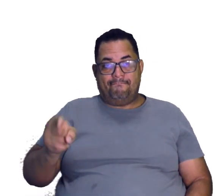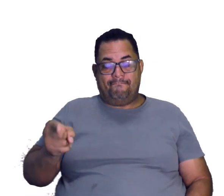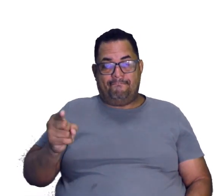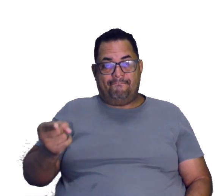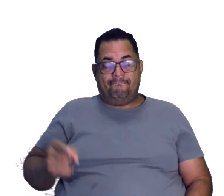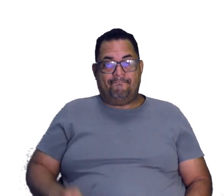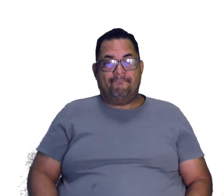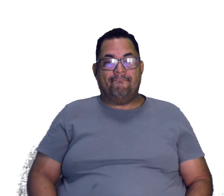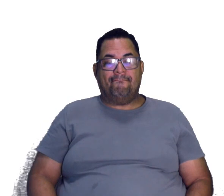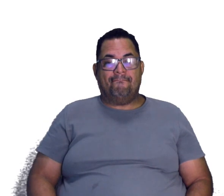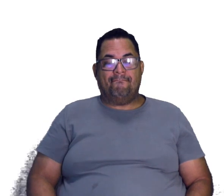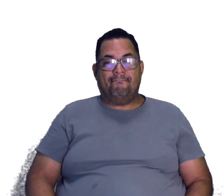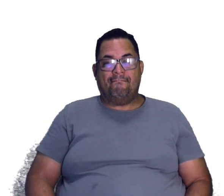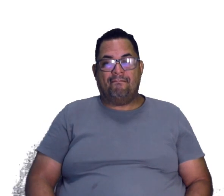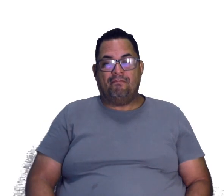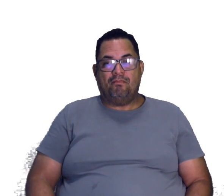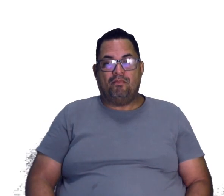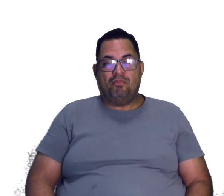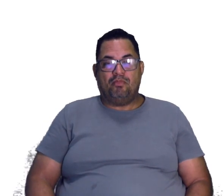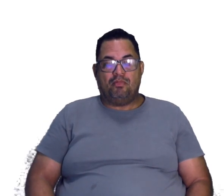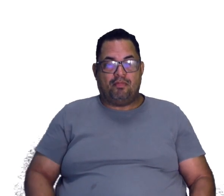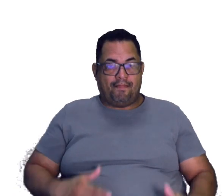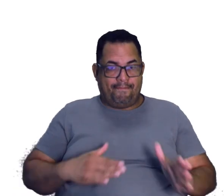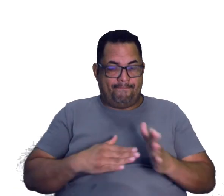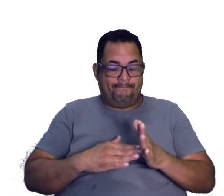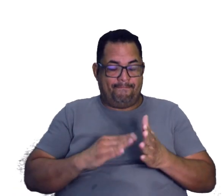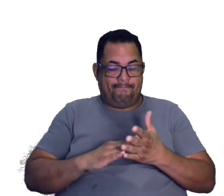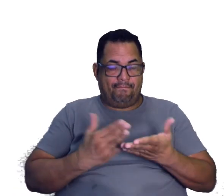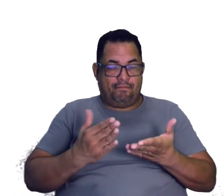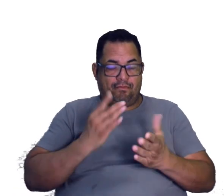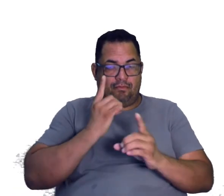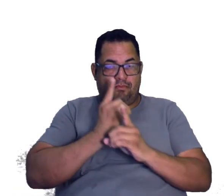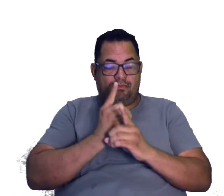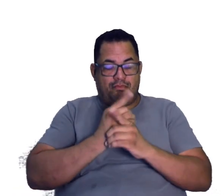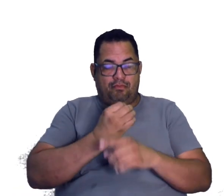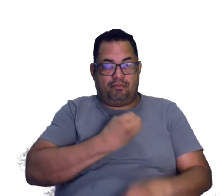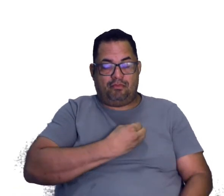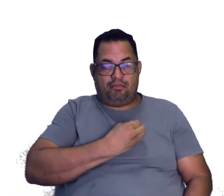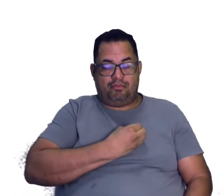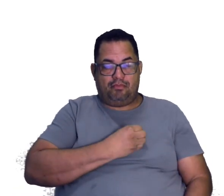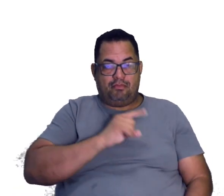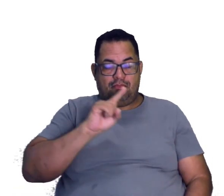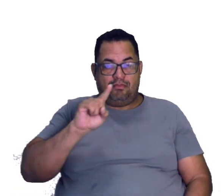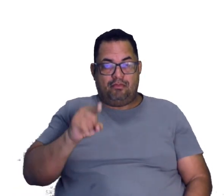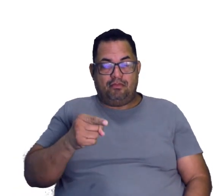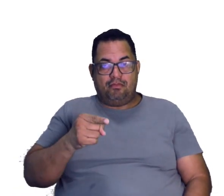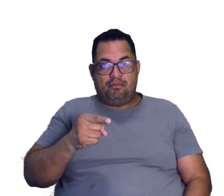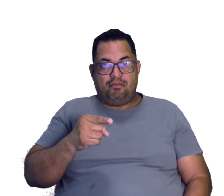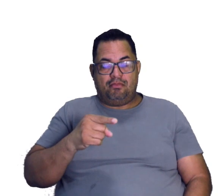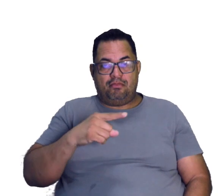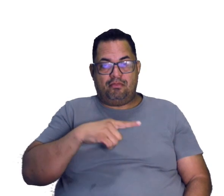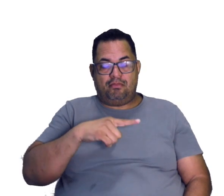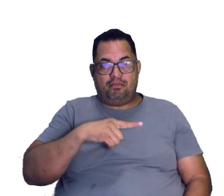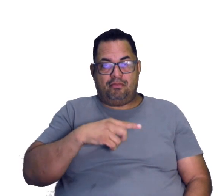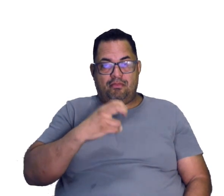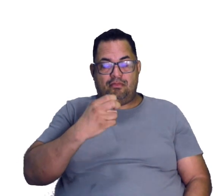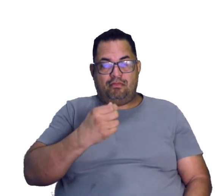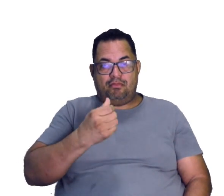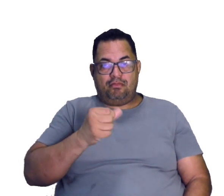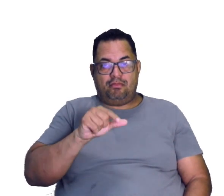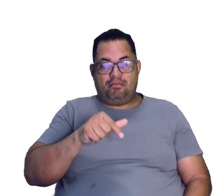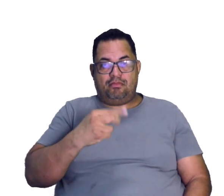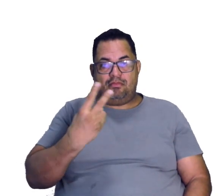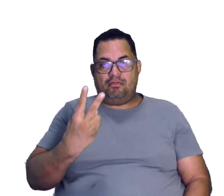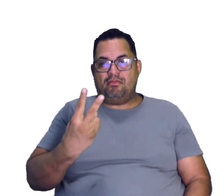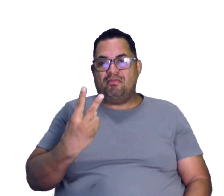ter que andar com ela até chegar no número que ele está representando. Se a vírgula está aqui, então ele vai vir, tá 6,2.